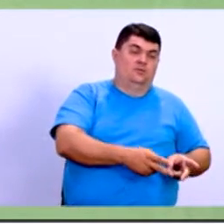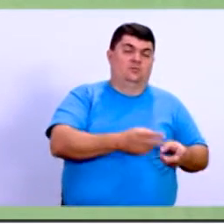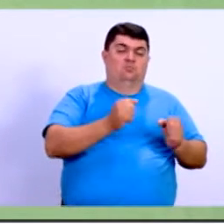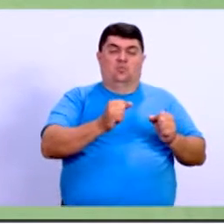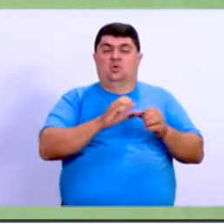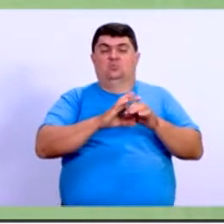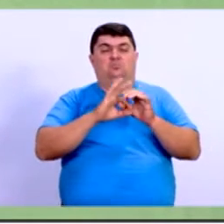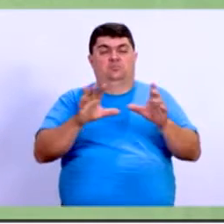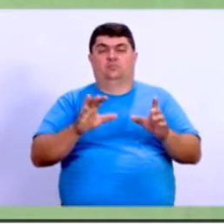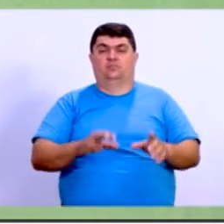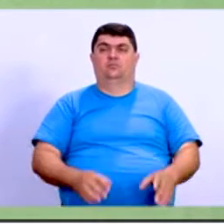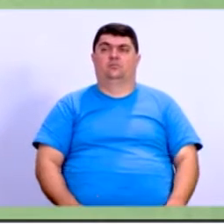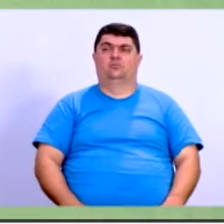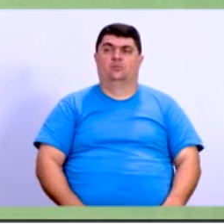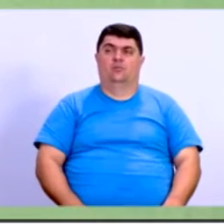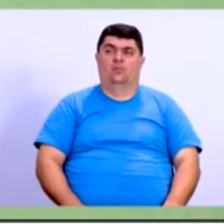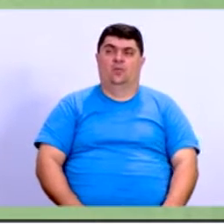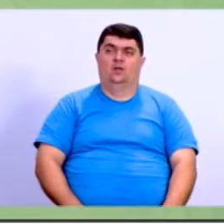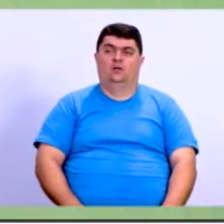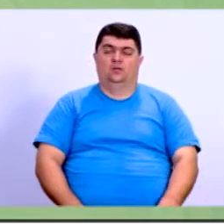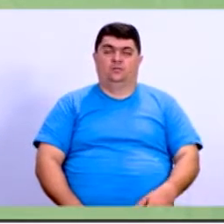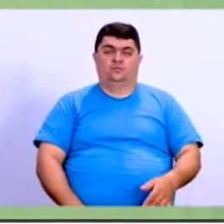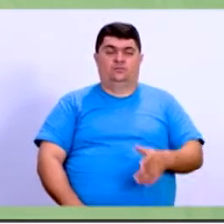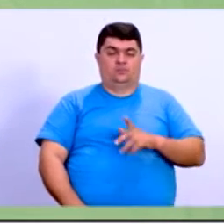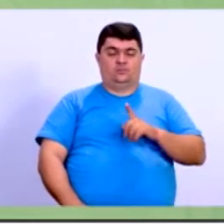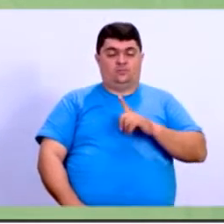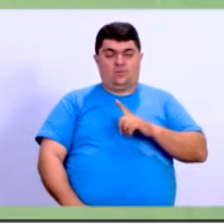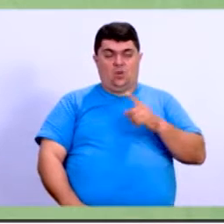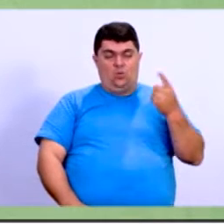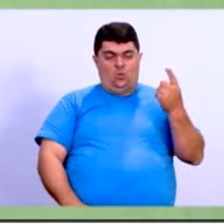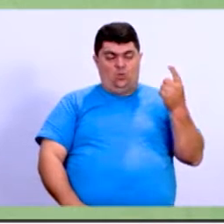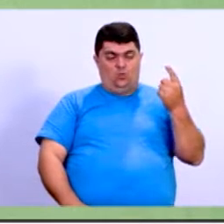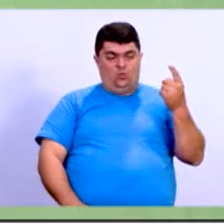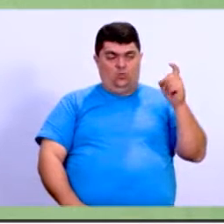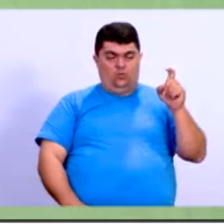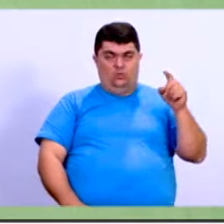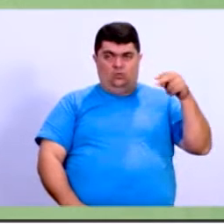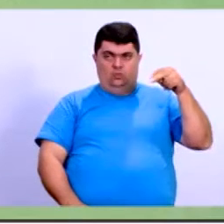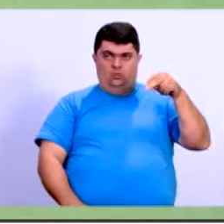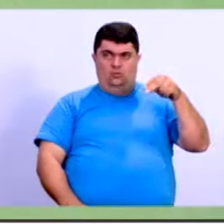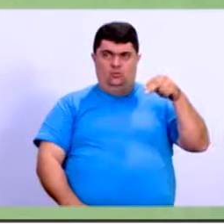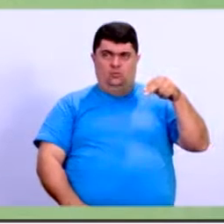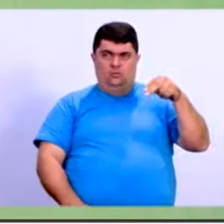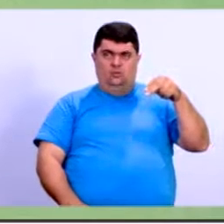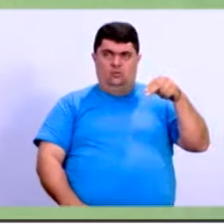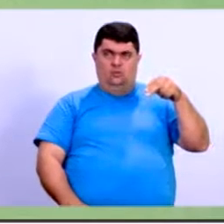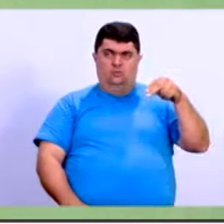certo? Logo, tem uma cardinalidade aqui que a gente chama N